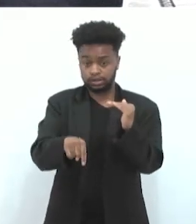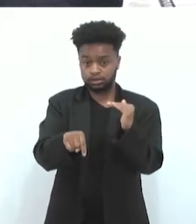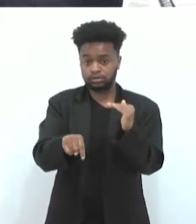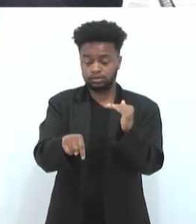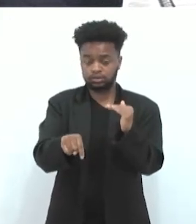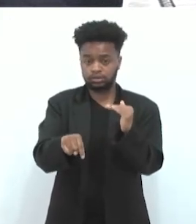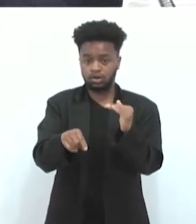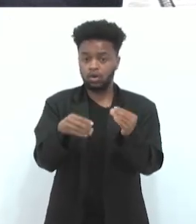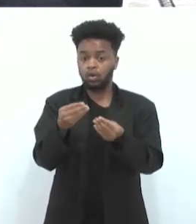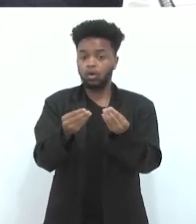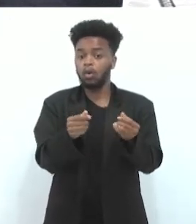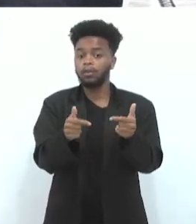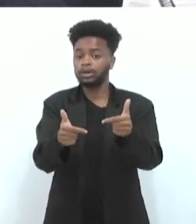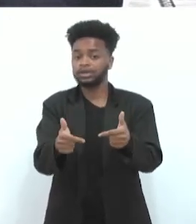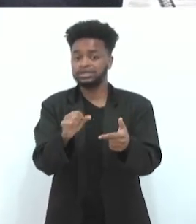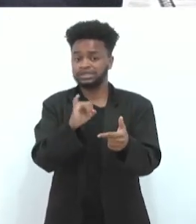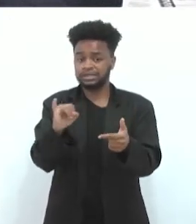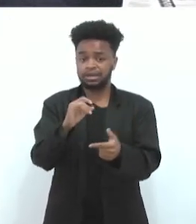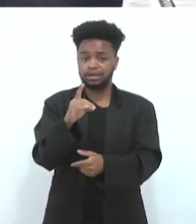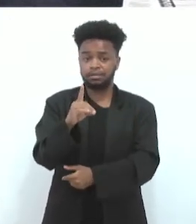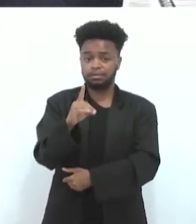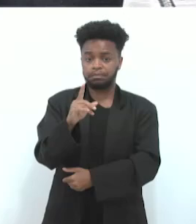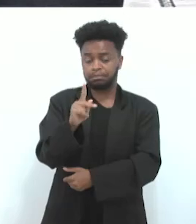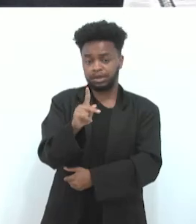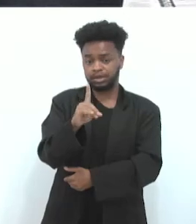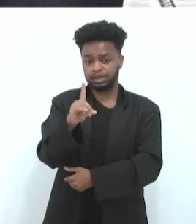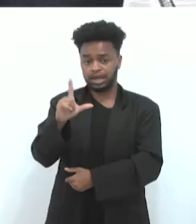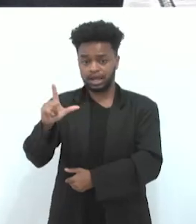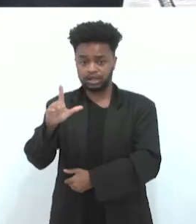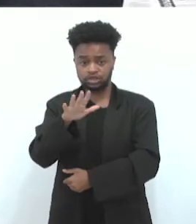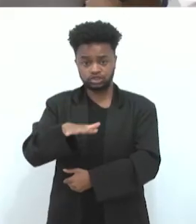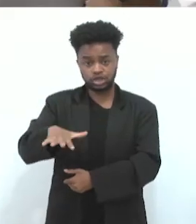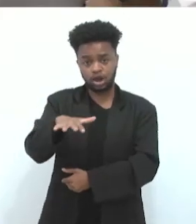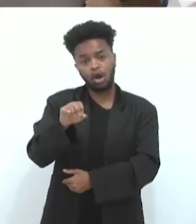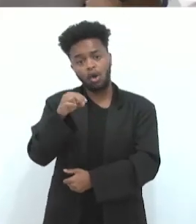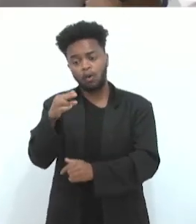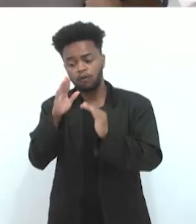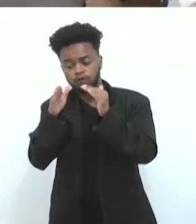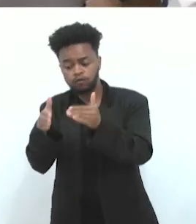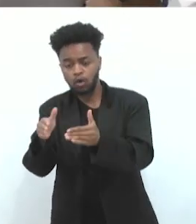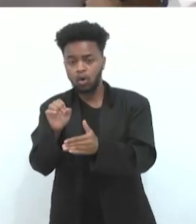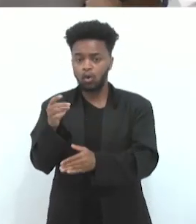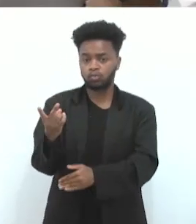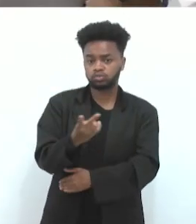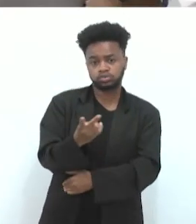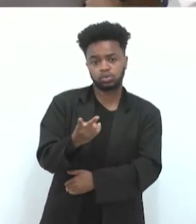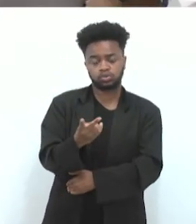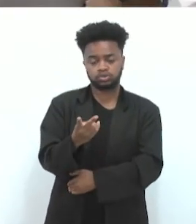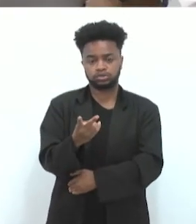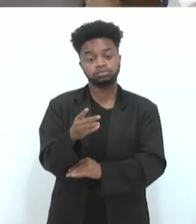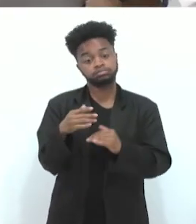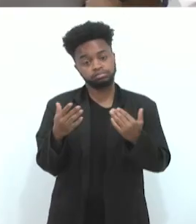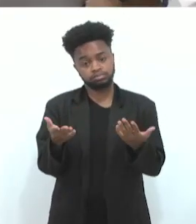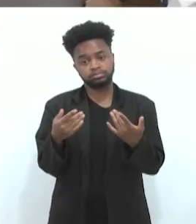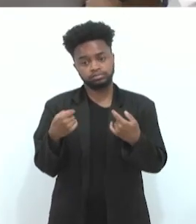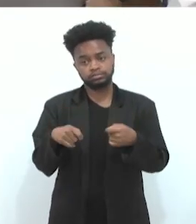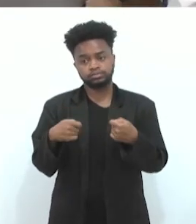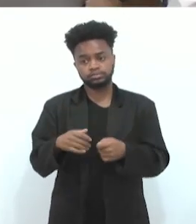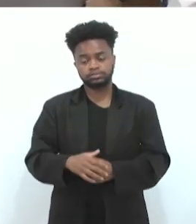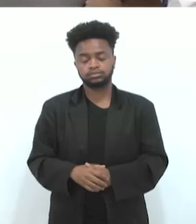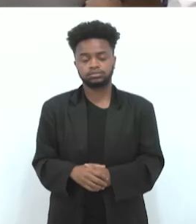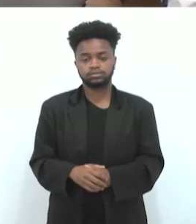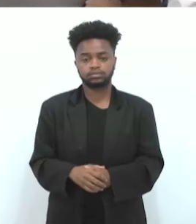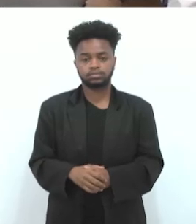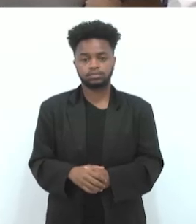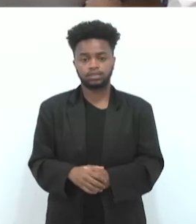que ato tomar. Se faz um PDL amplo, se faz um PDL específico, se faz as duas coisas. Então, eu acho que seria um PDL de autoria